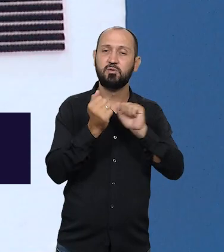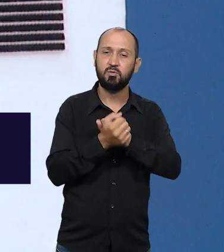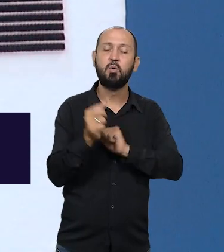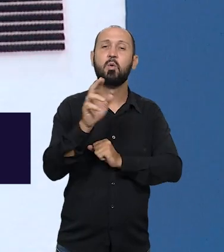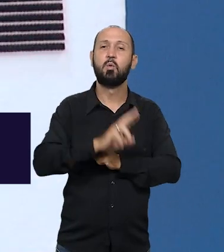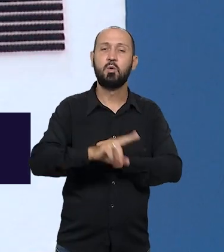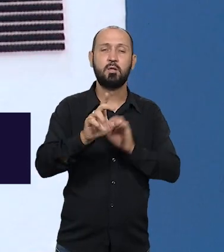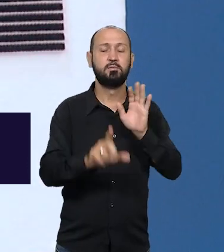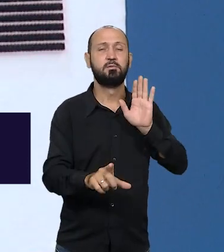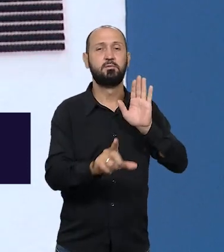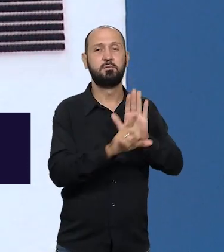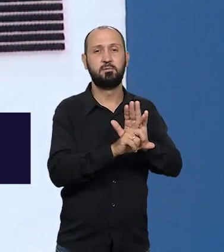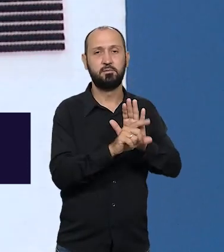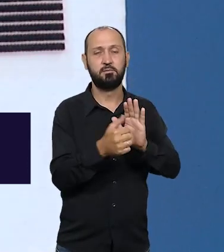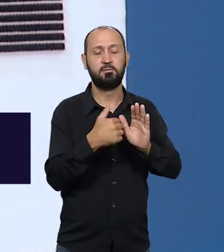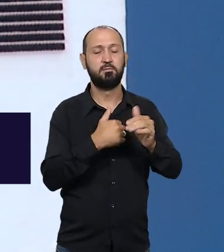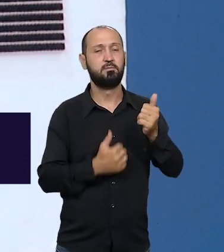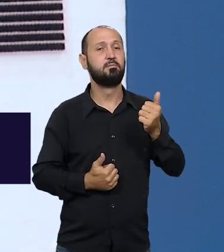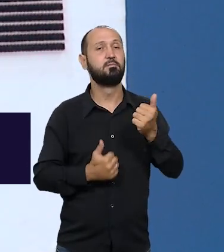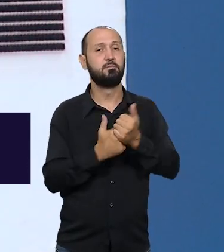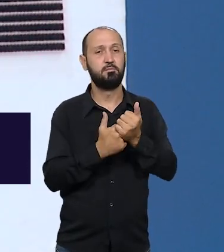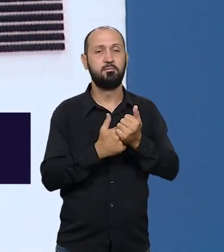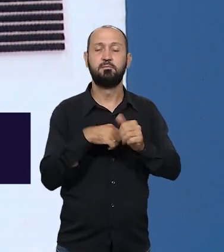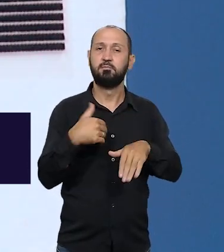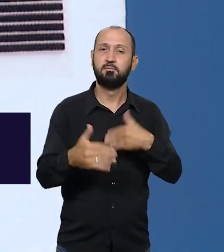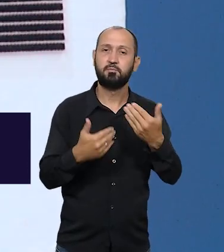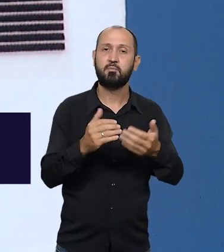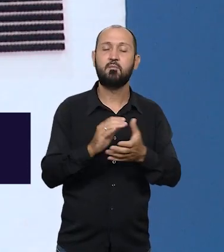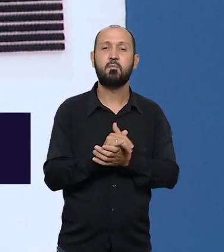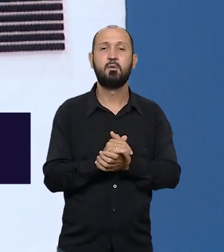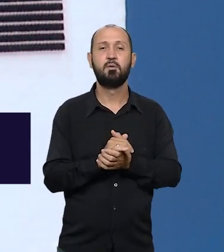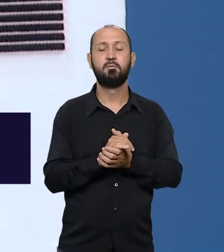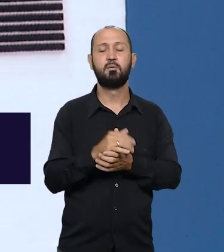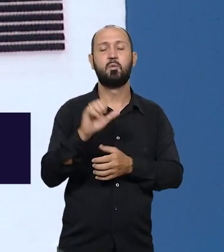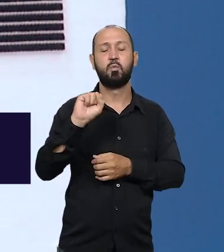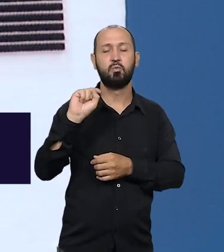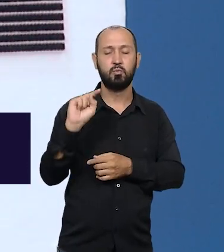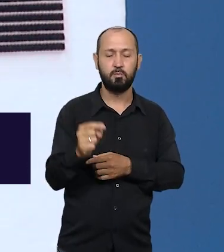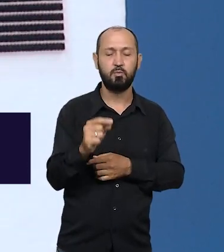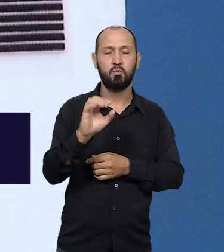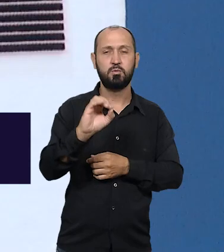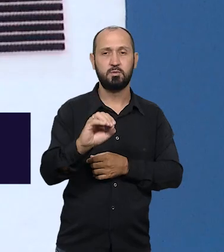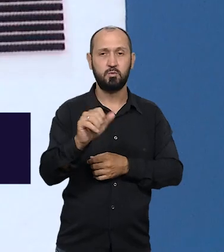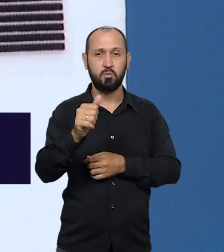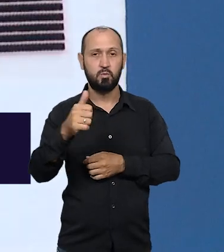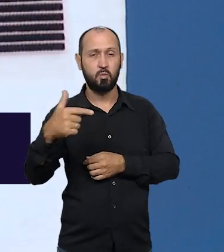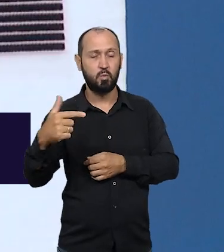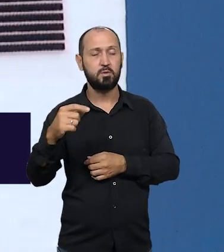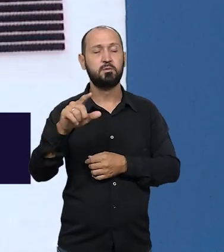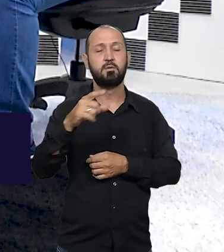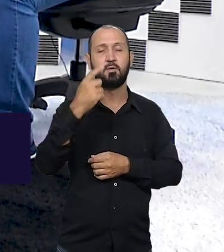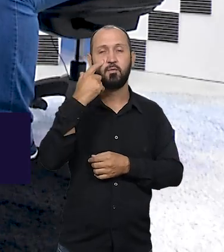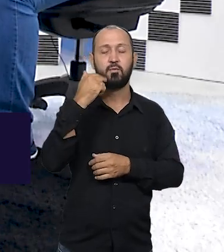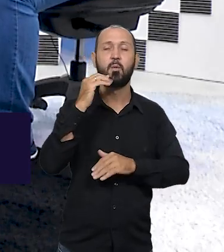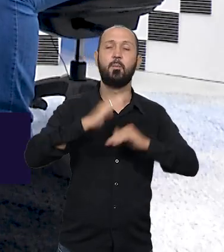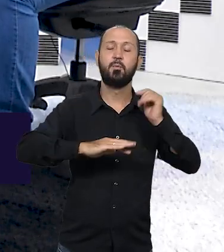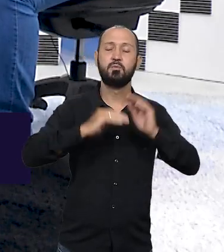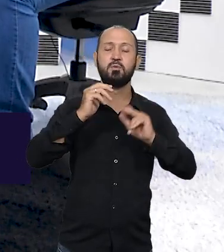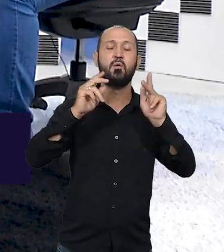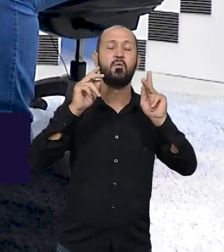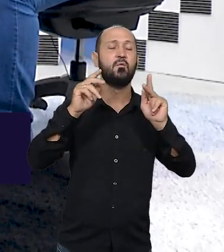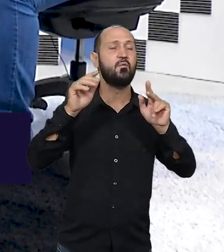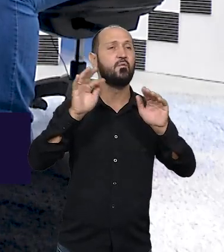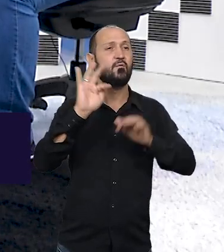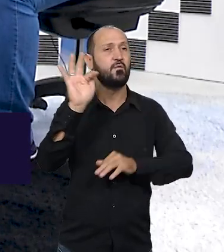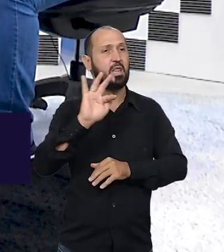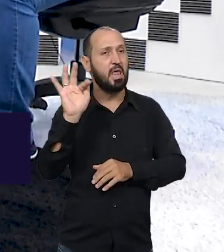nesse desenvolvimento. A 8.112 também, que trouxe para o servidor público federal a possibilidade de horário diferenciado,